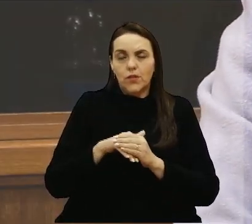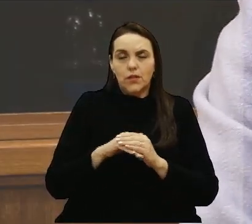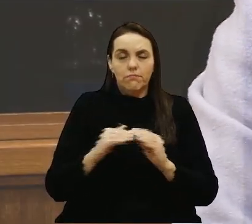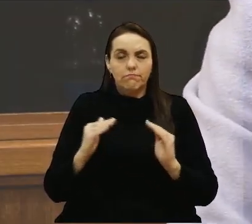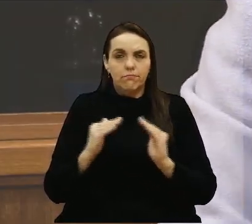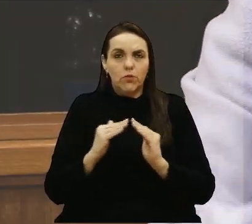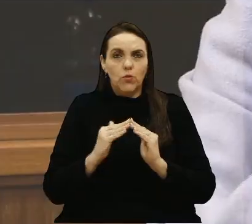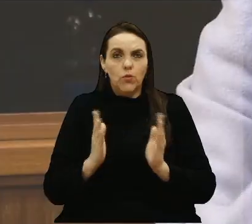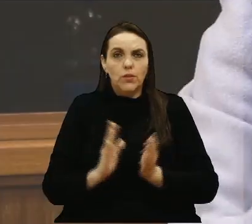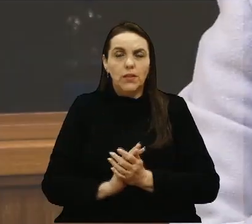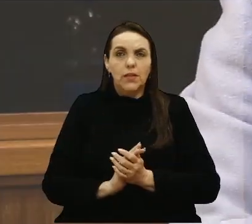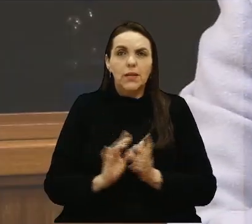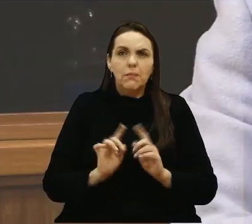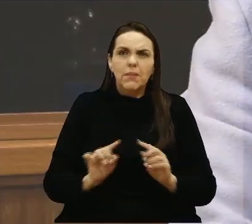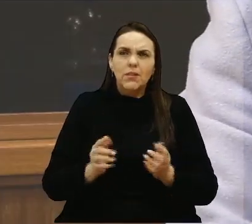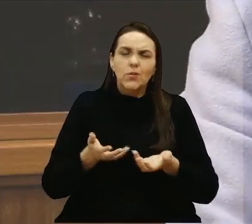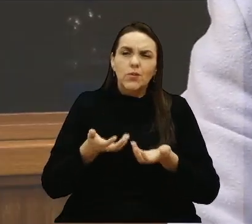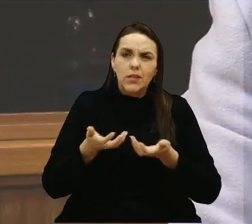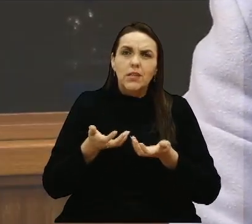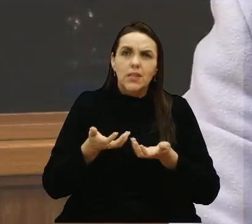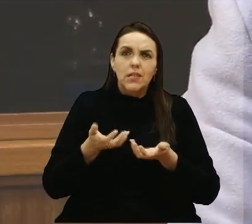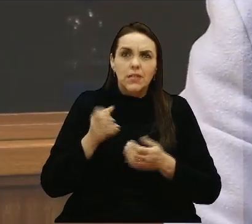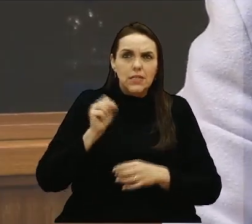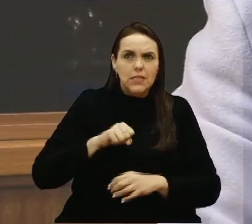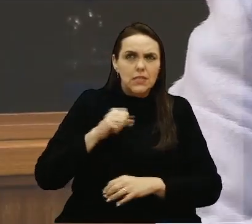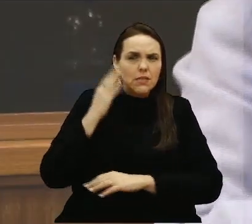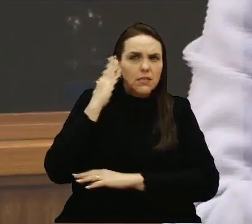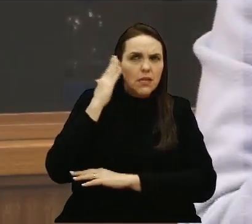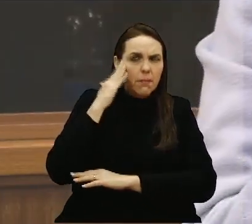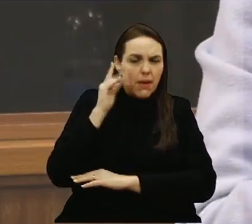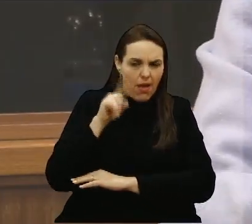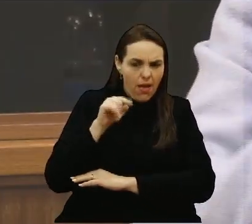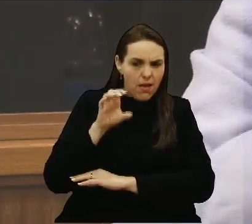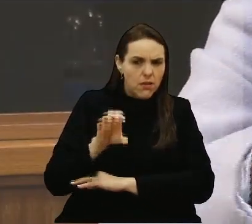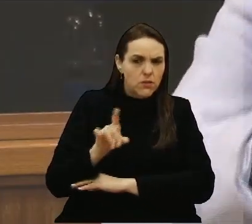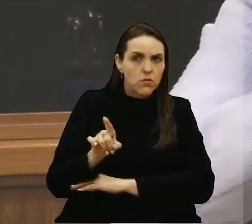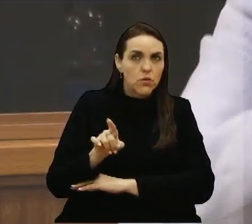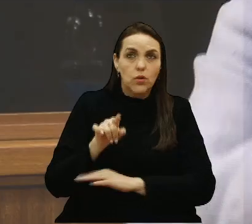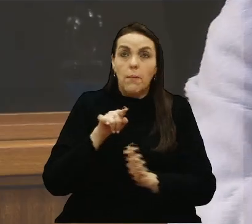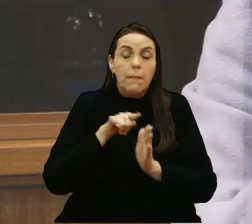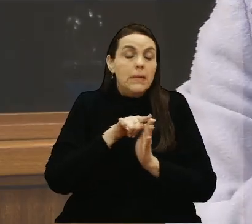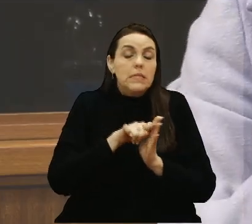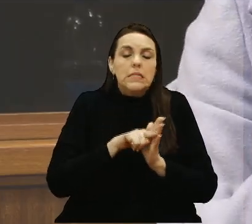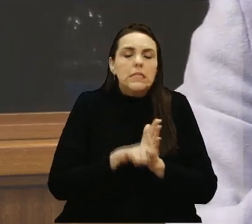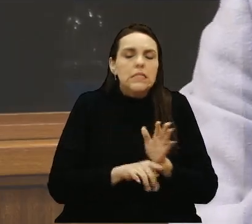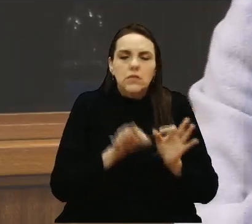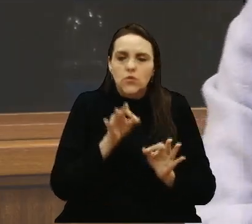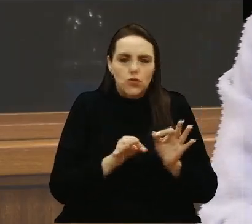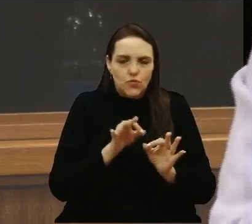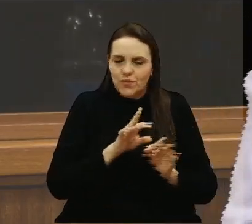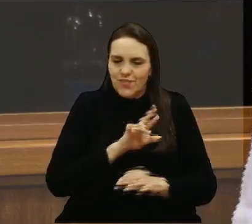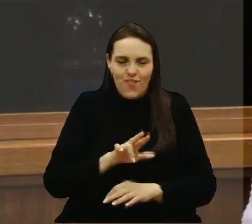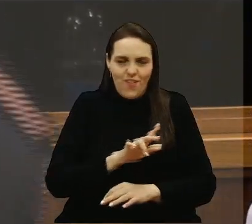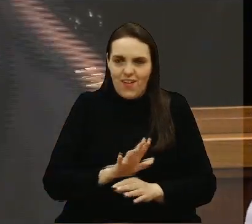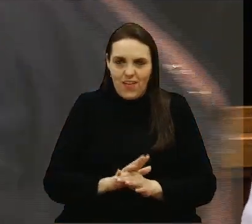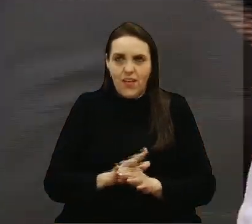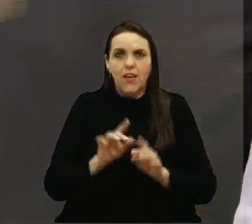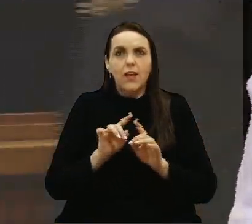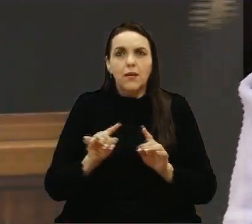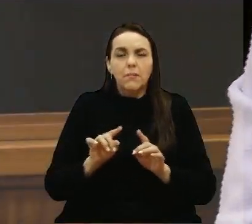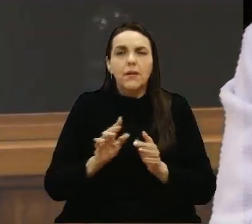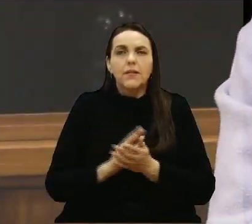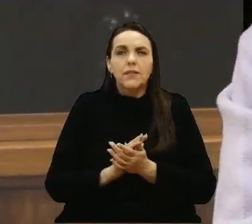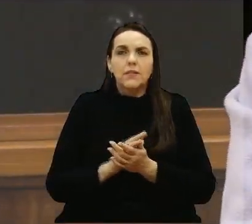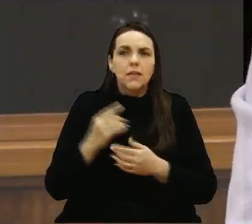favorável. Mas eu queria, sim, saber se é isso, não investigação judicial. Mas